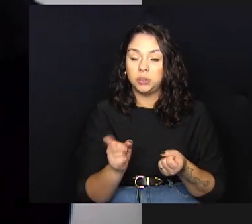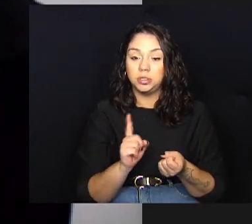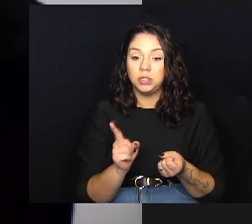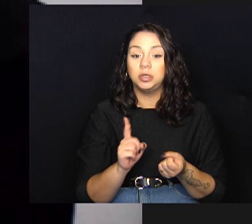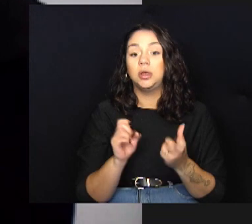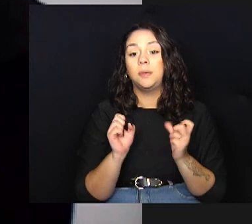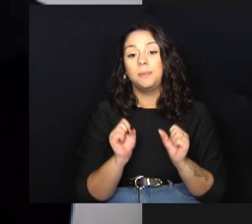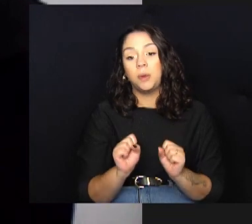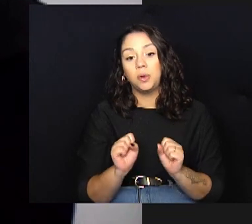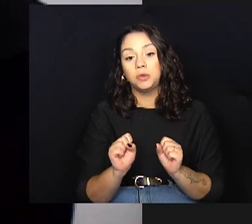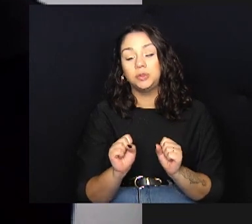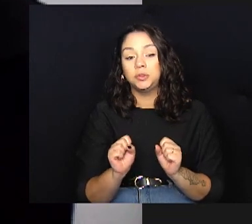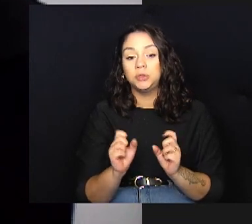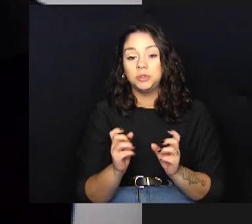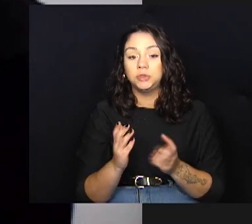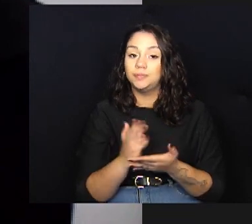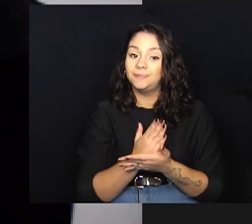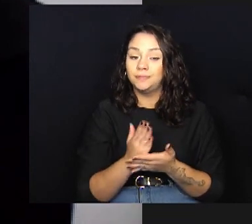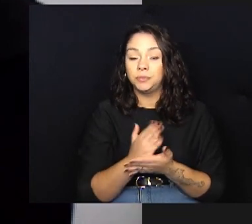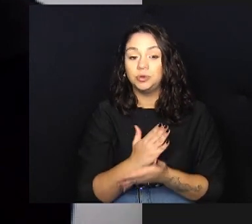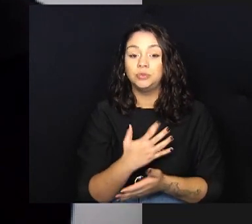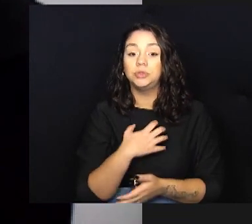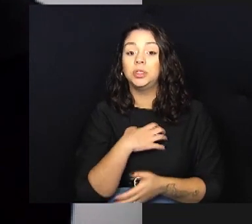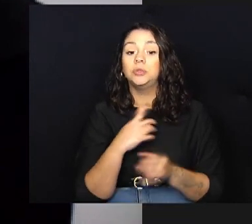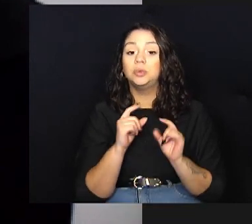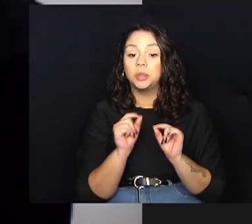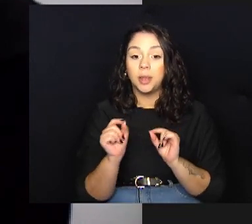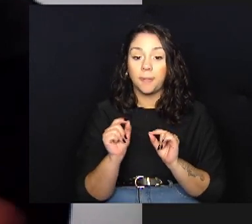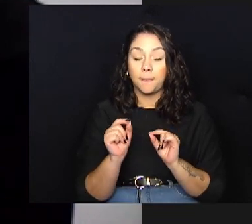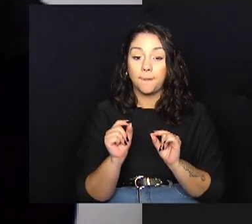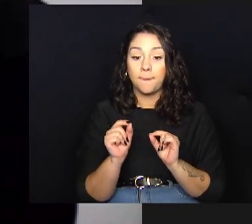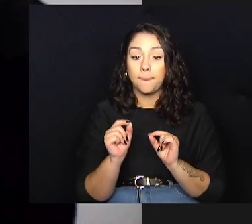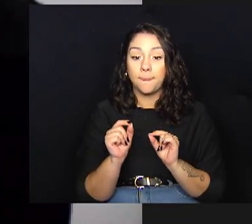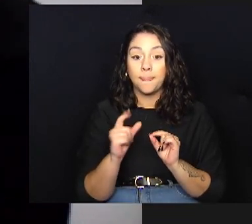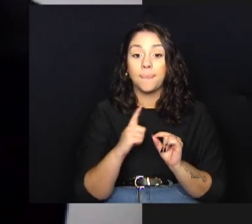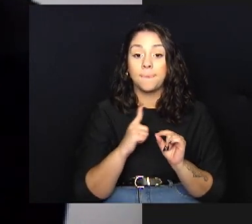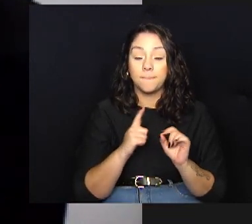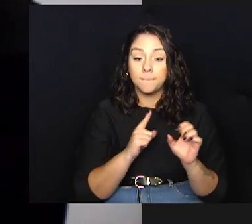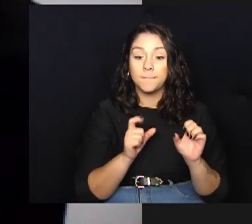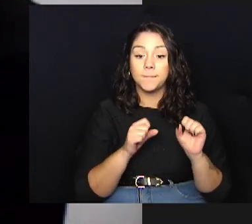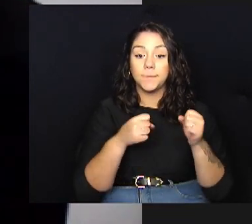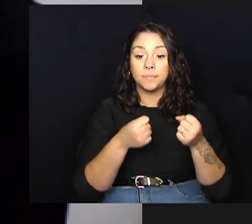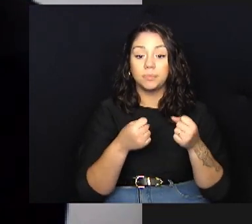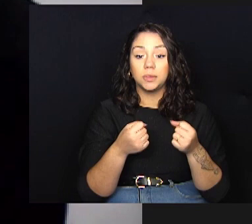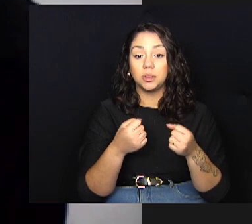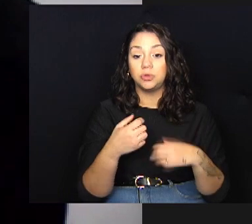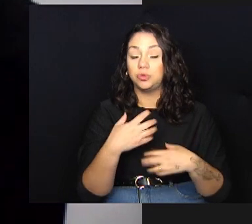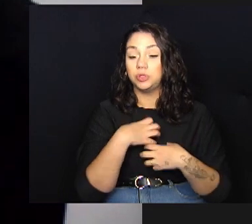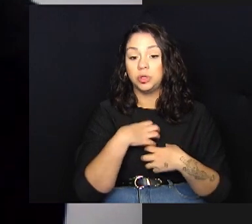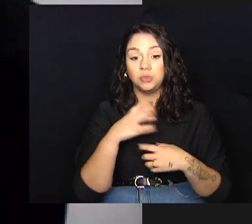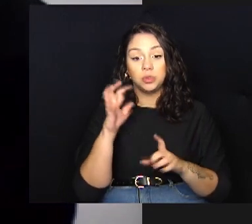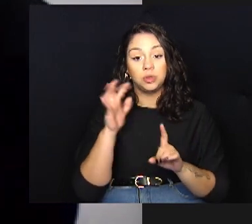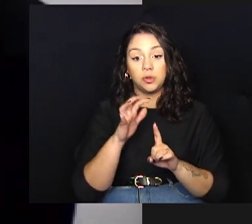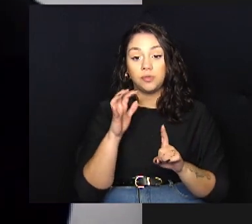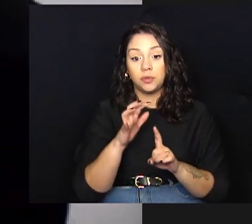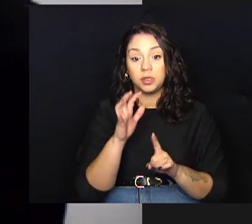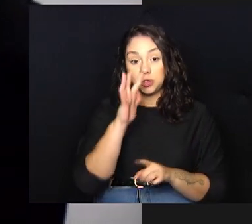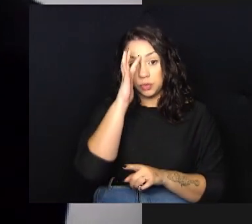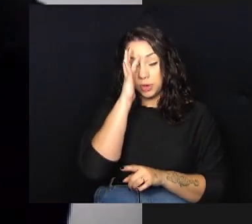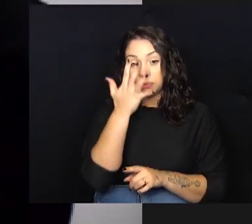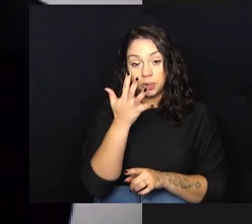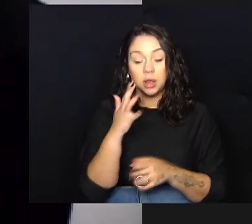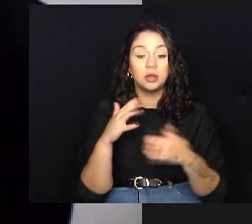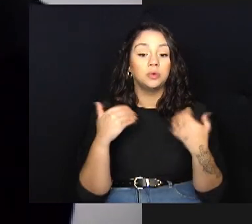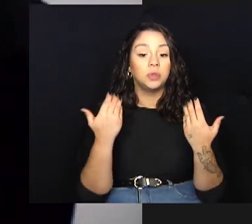de alguma maneira ser trabalhada de maneira que ela não reflita tanto nos dados né então